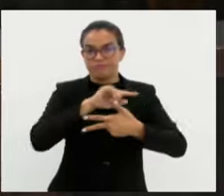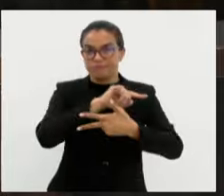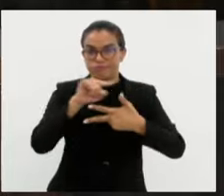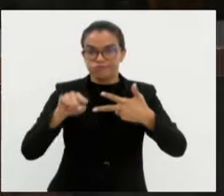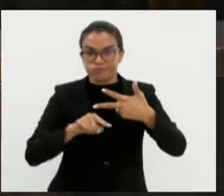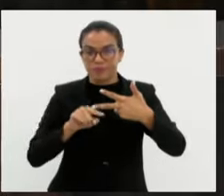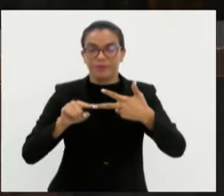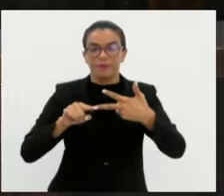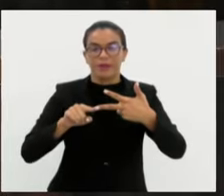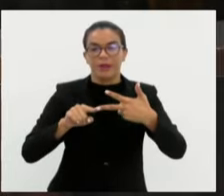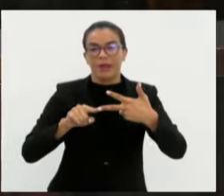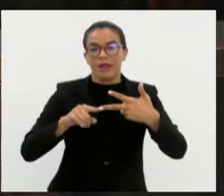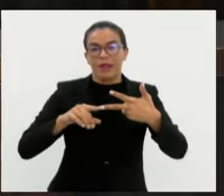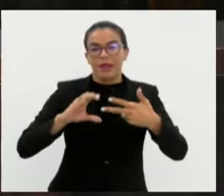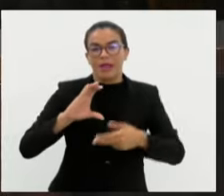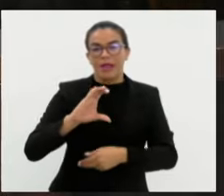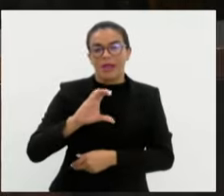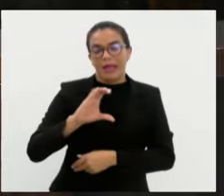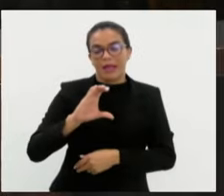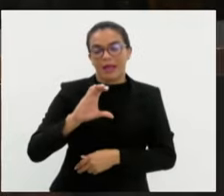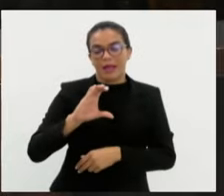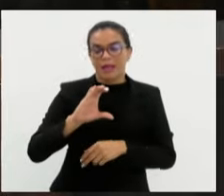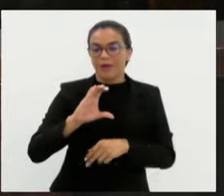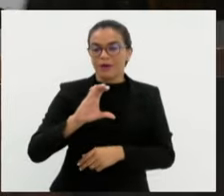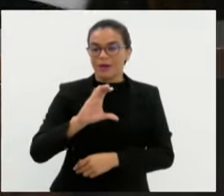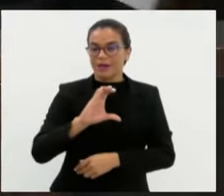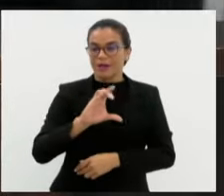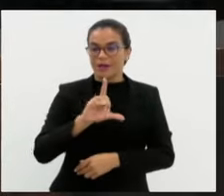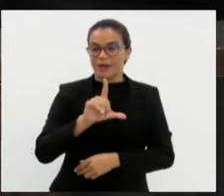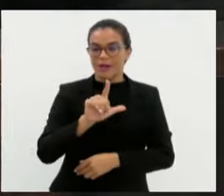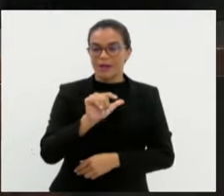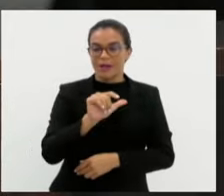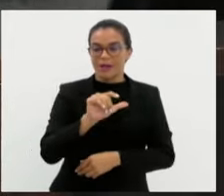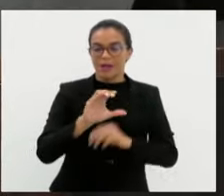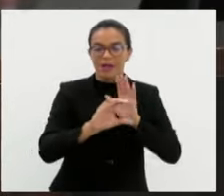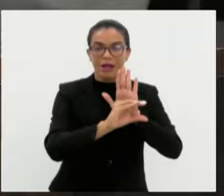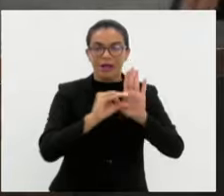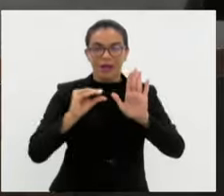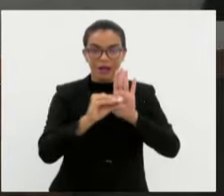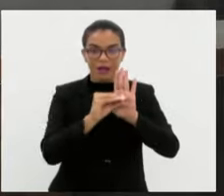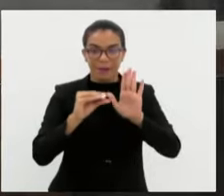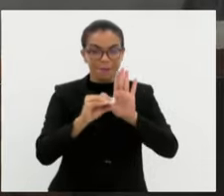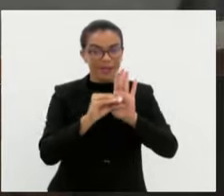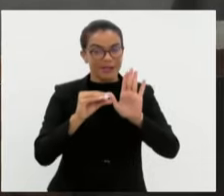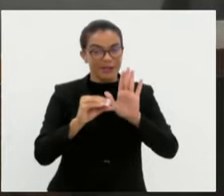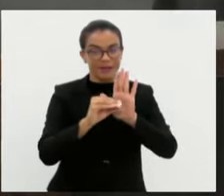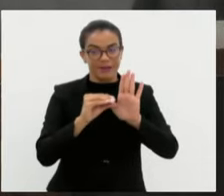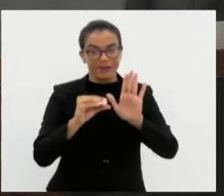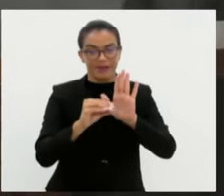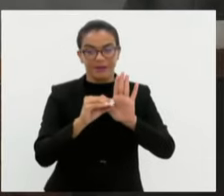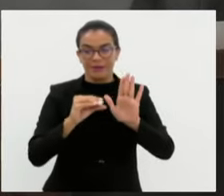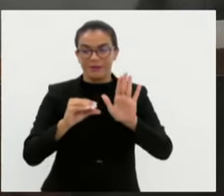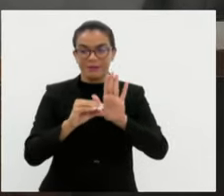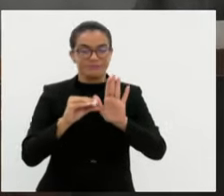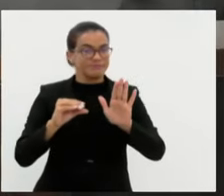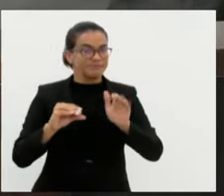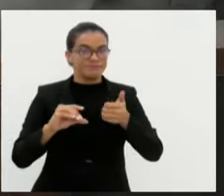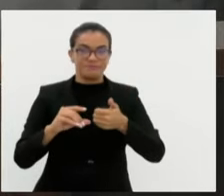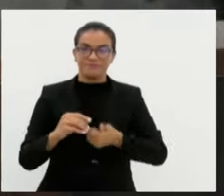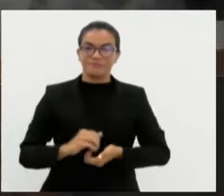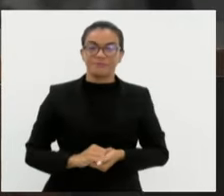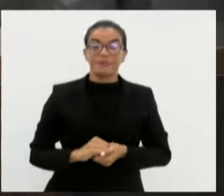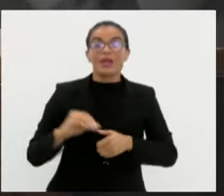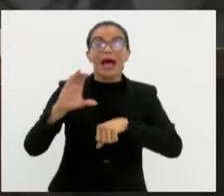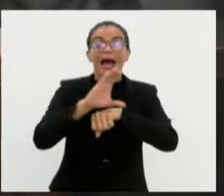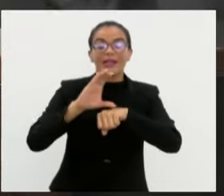cláusula pétrea da Constituição Federal vigente em virtude do artigo 2º da Lei Maior,